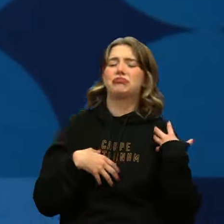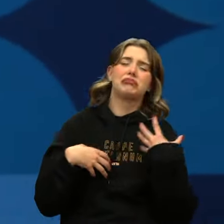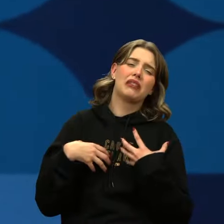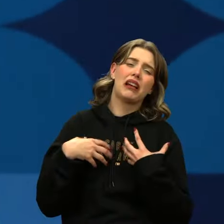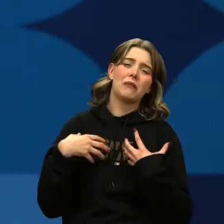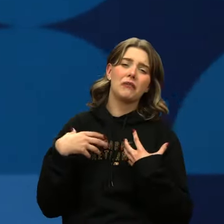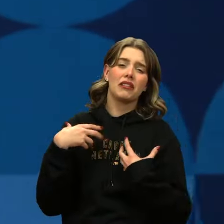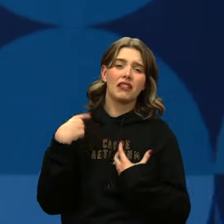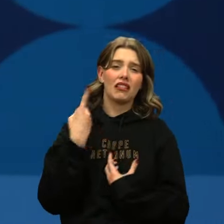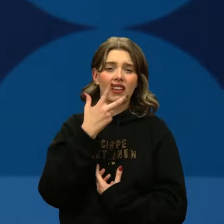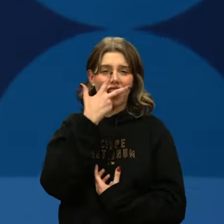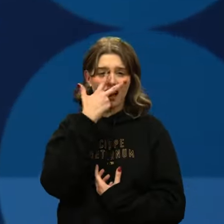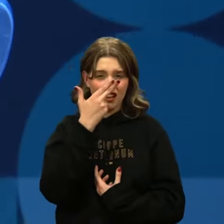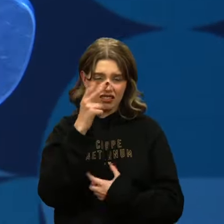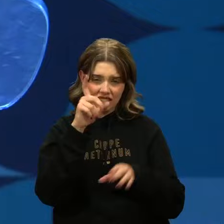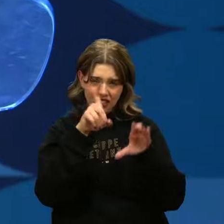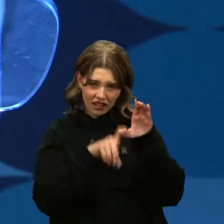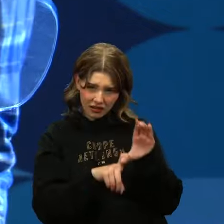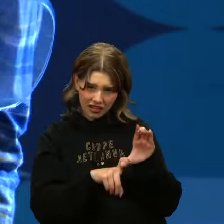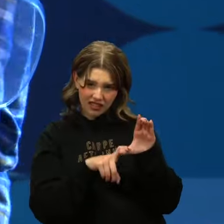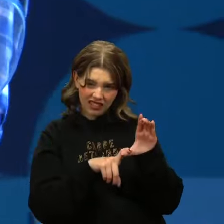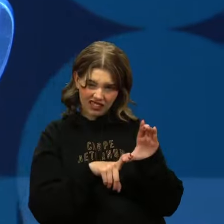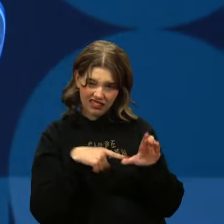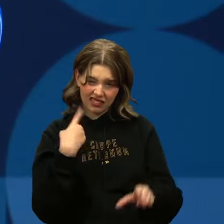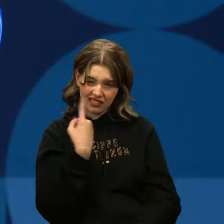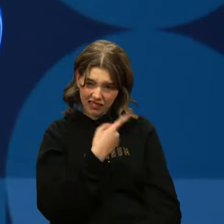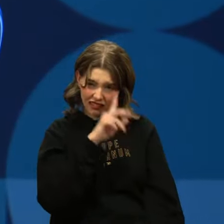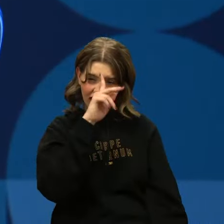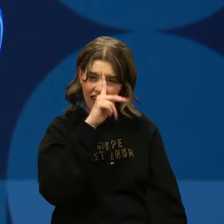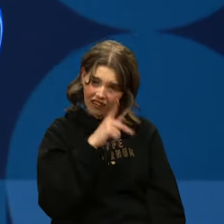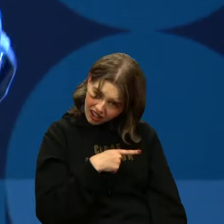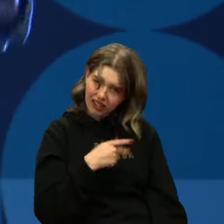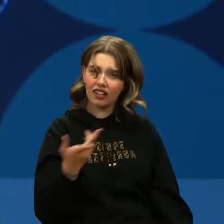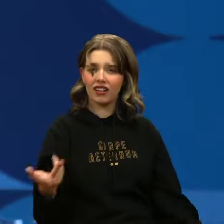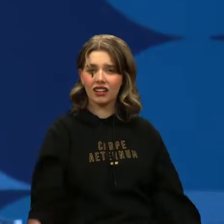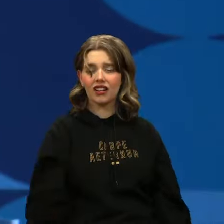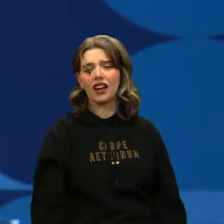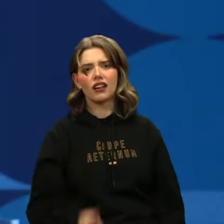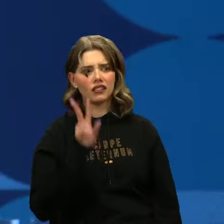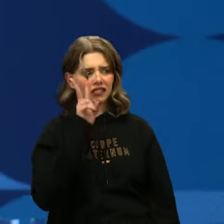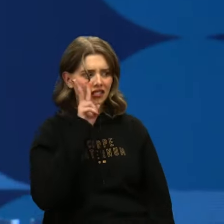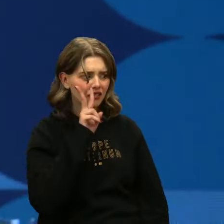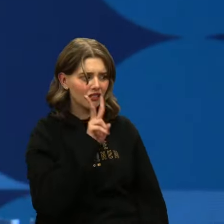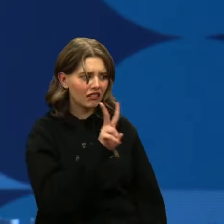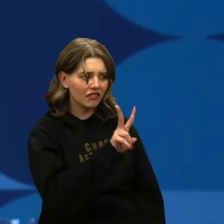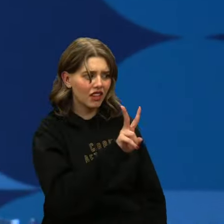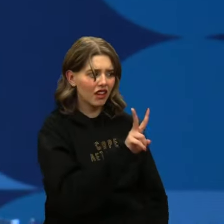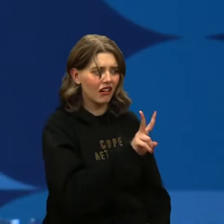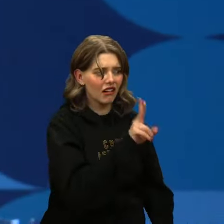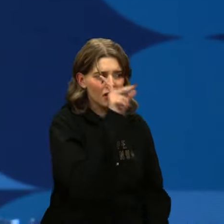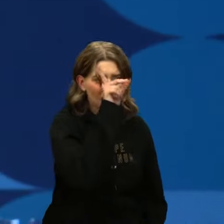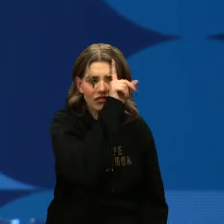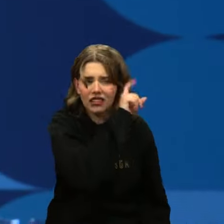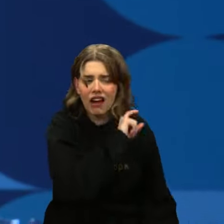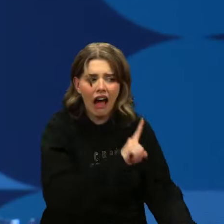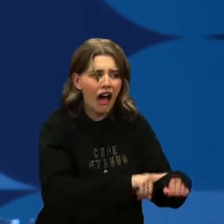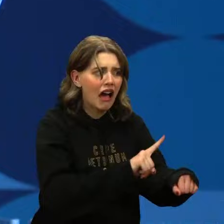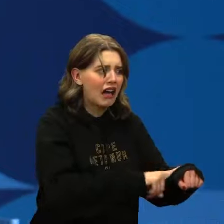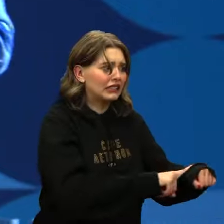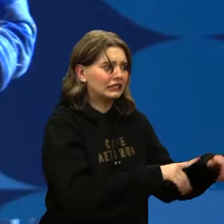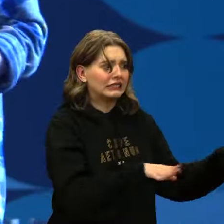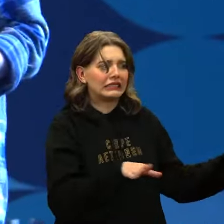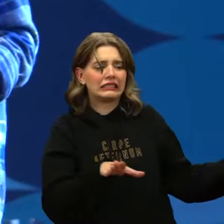depende da gente. Quando a gente vê as coisas tremendo no nosso redor, quando a gente vê todo o caos em nossa volta no